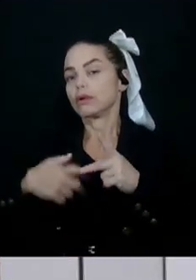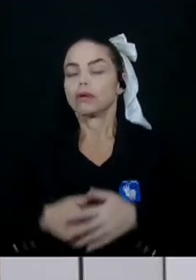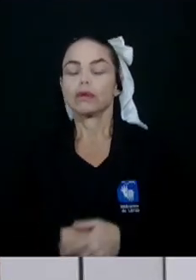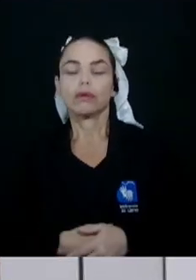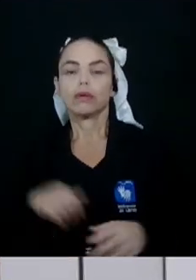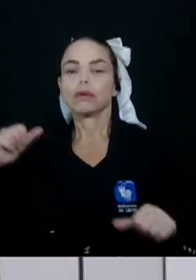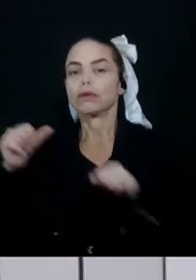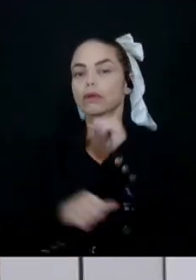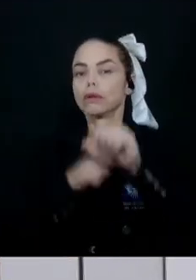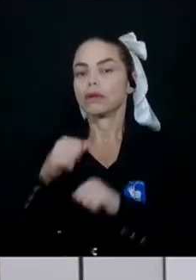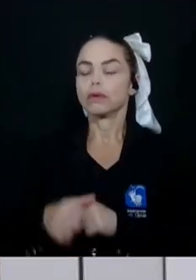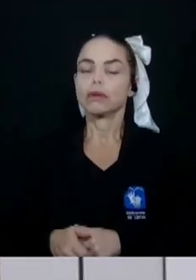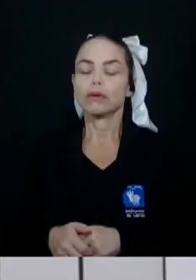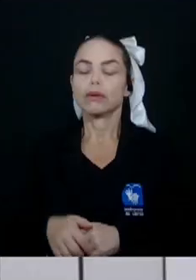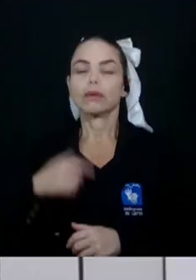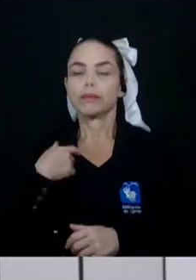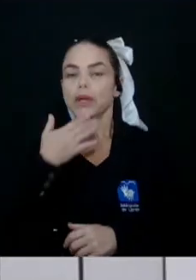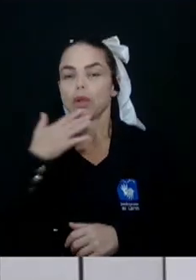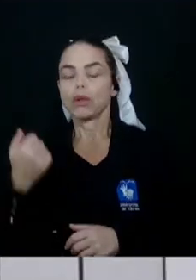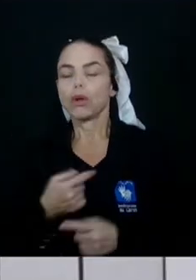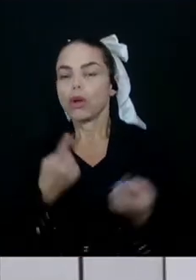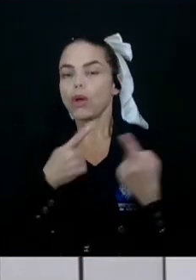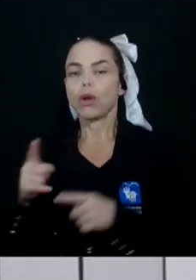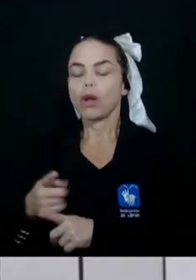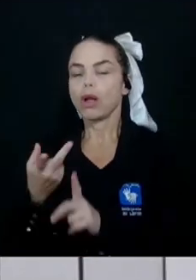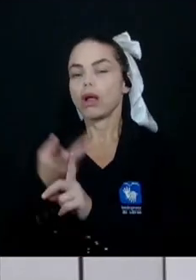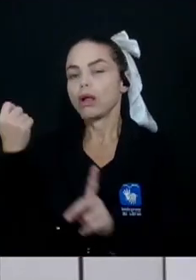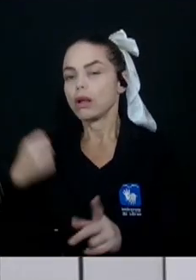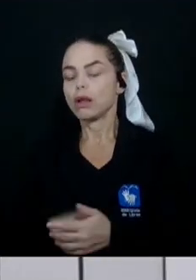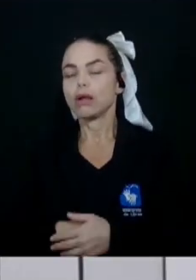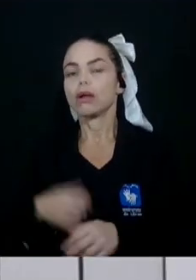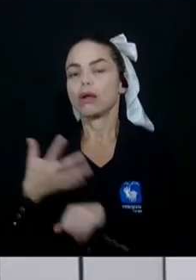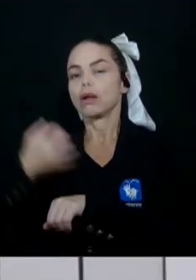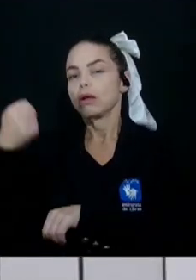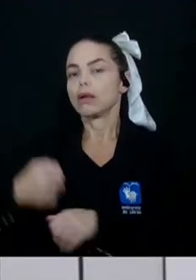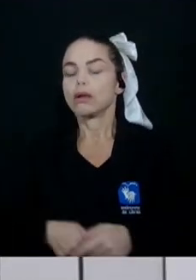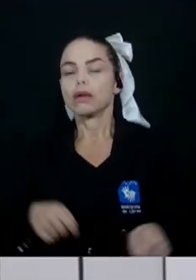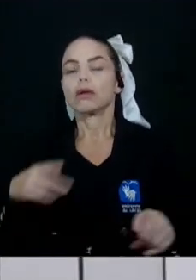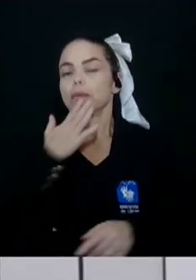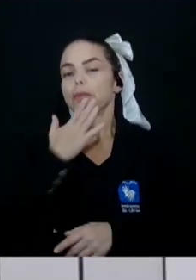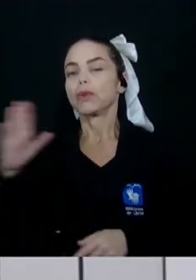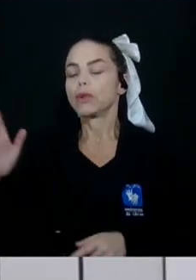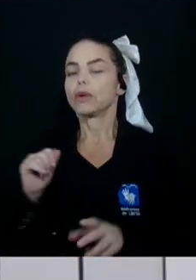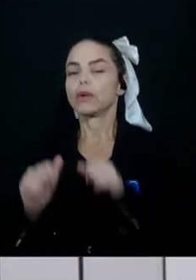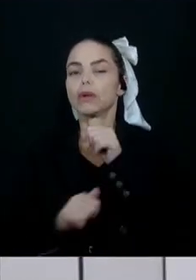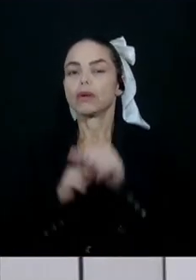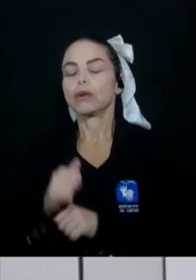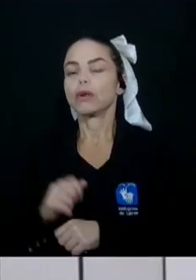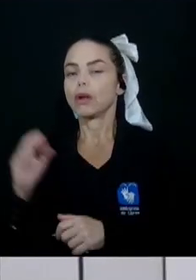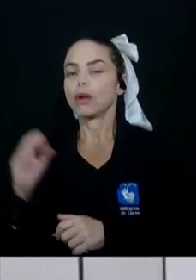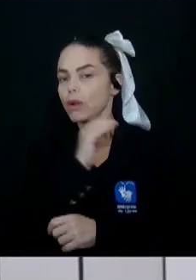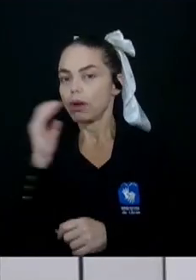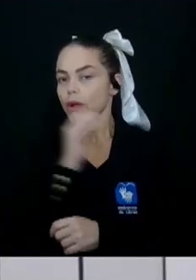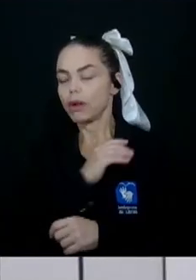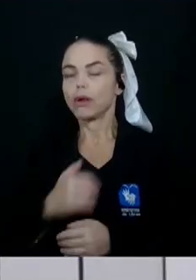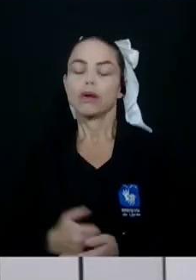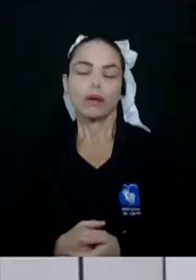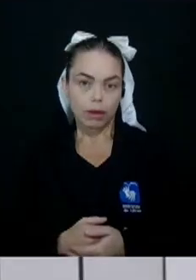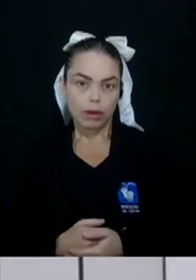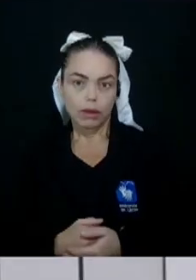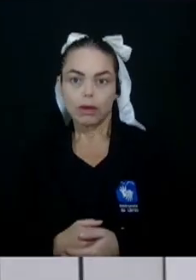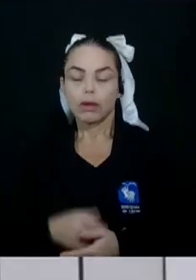reforçam o combate a golpes e fraudes e prometem tornar mais rápido o processo de recuperação do